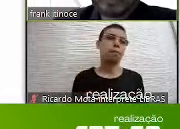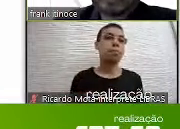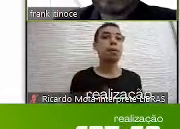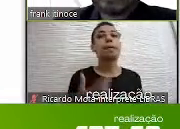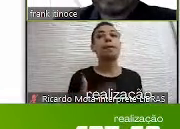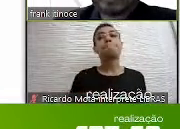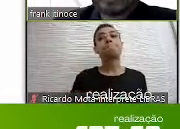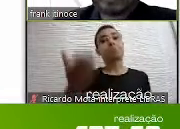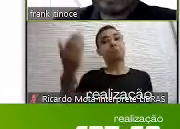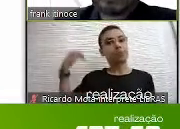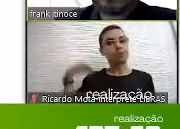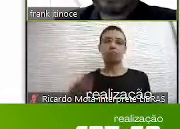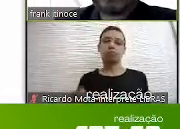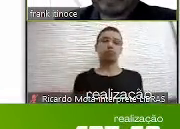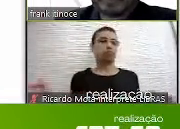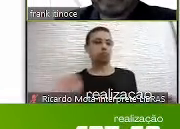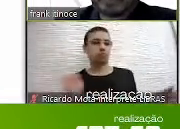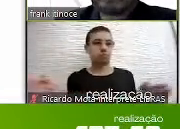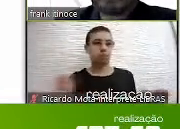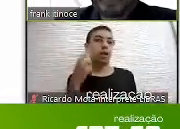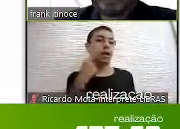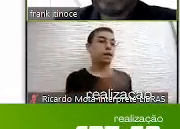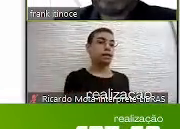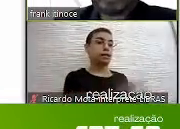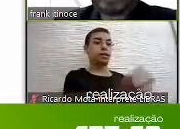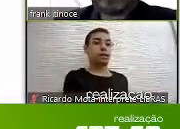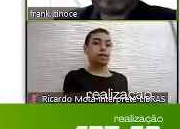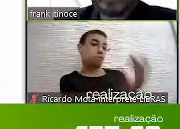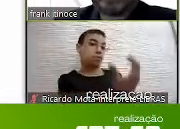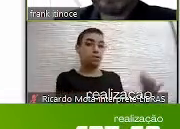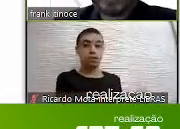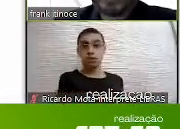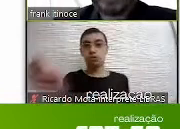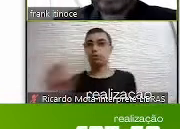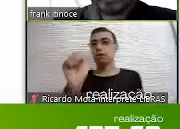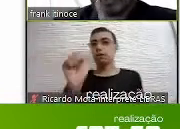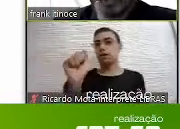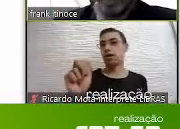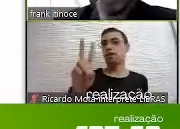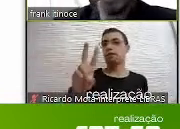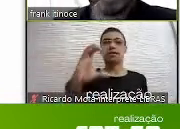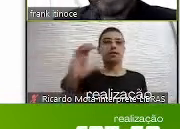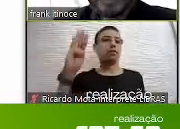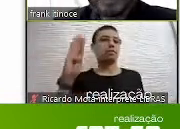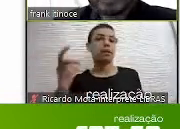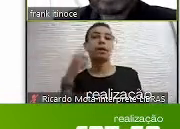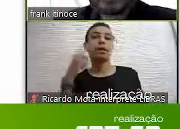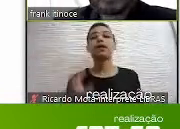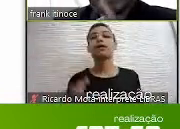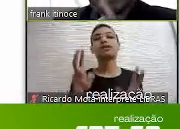incêndios e AVCBs. O que a gente descobriu? Só